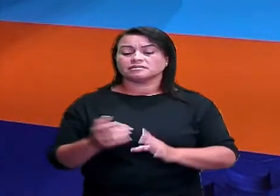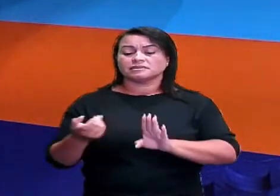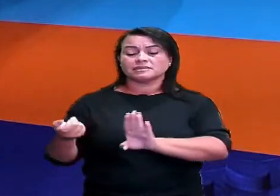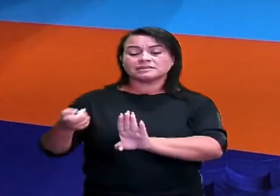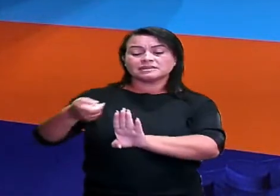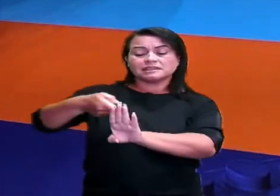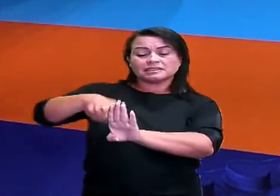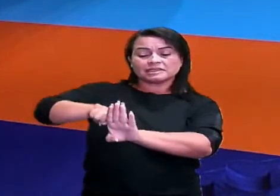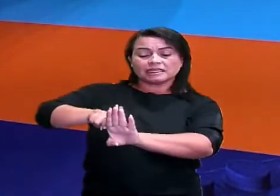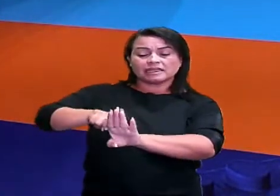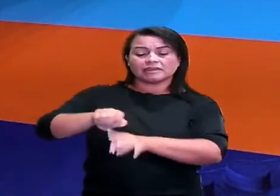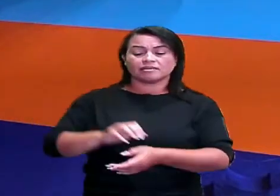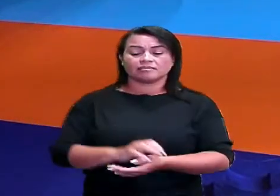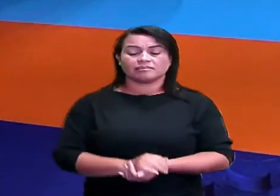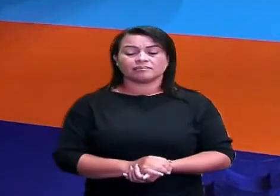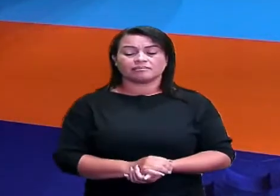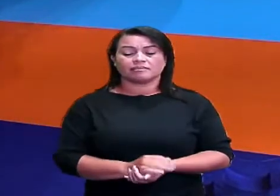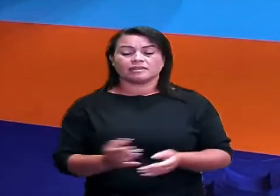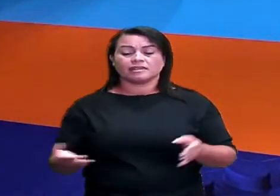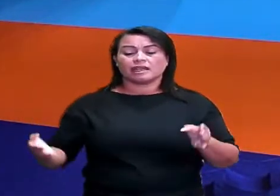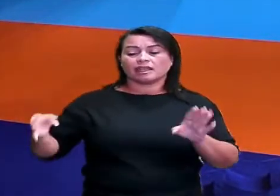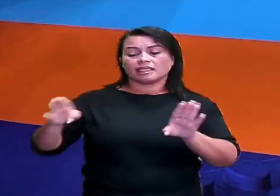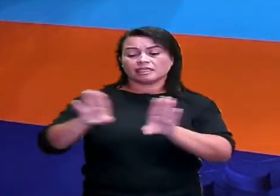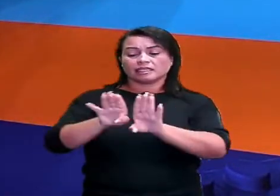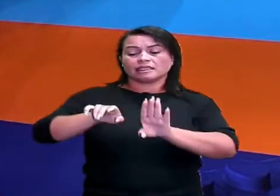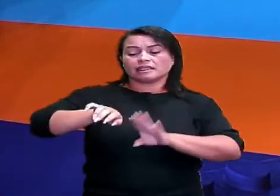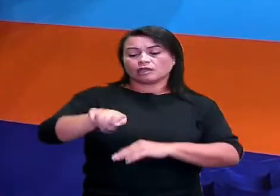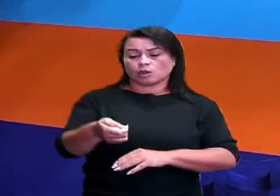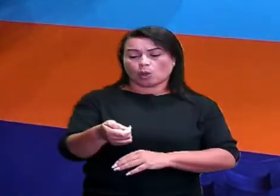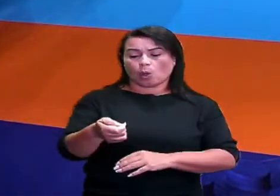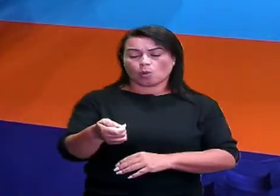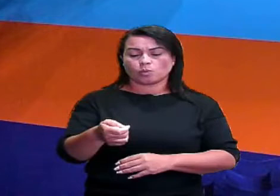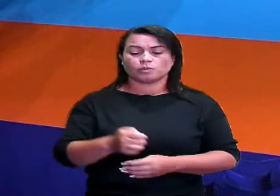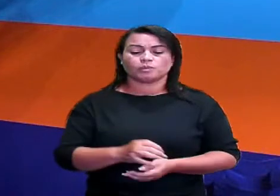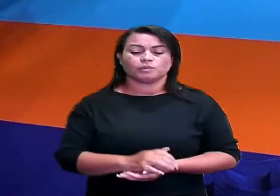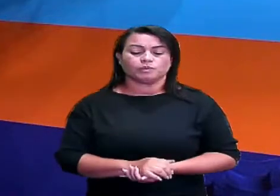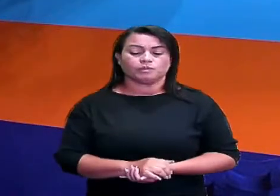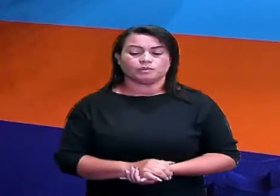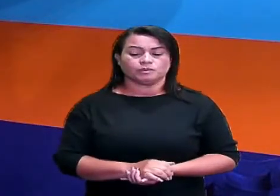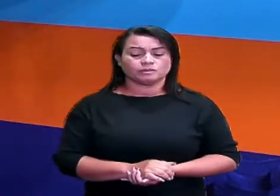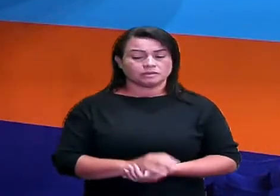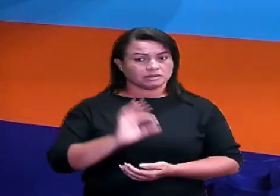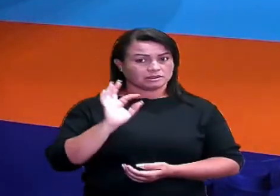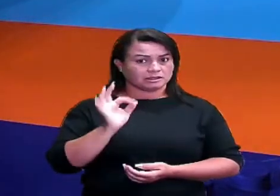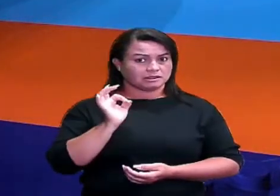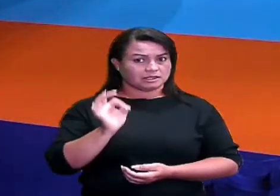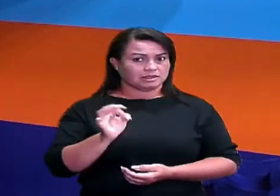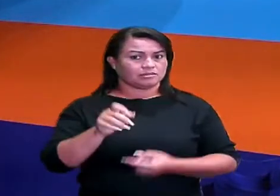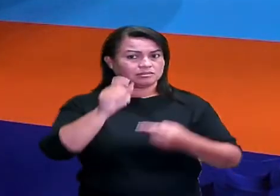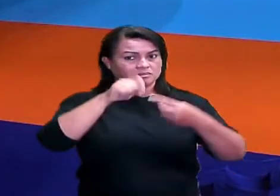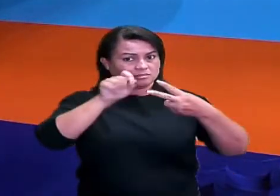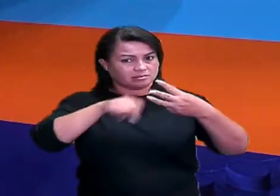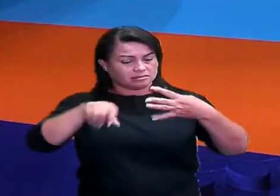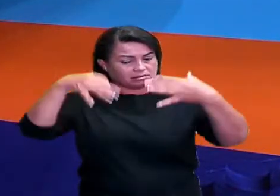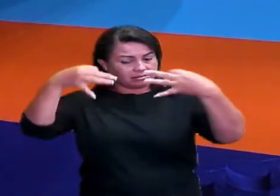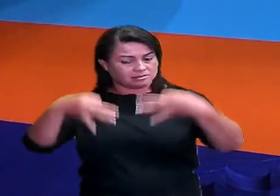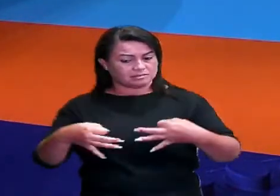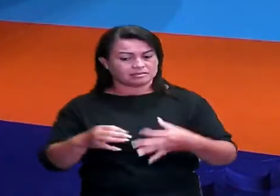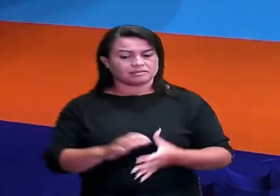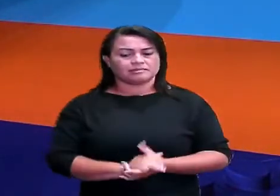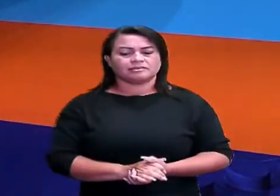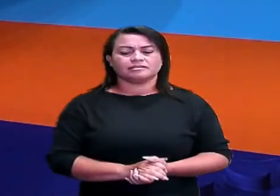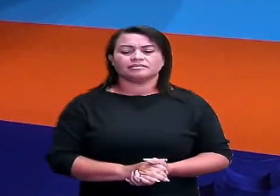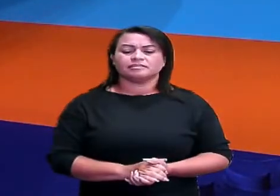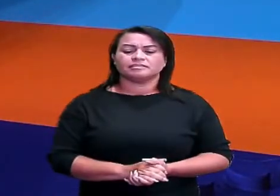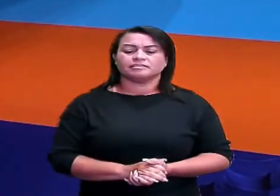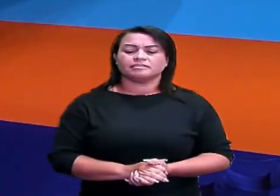Drinca é trinca. E drancou é trancou. Certo? A correção. Vamos